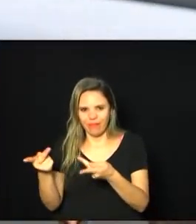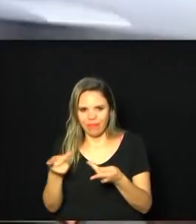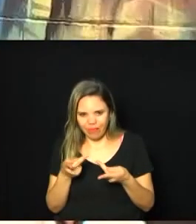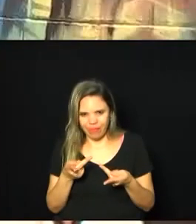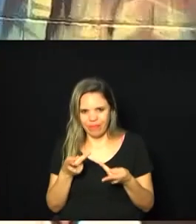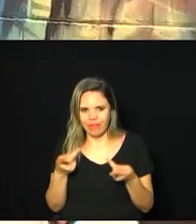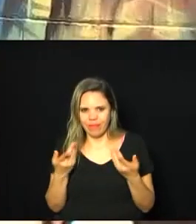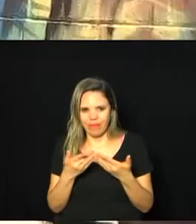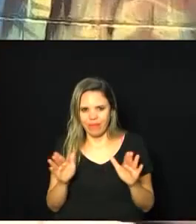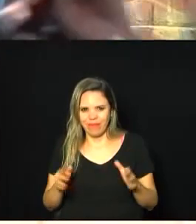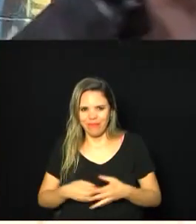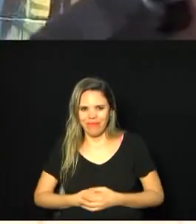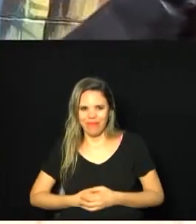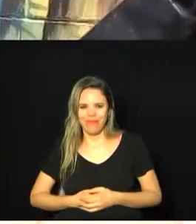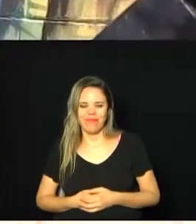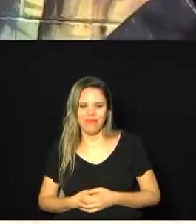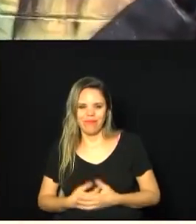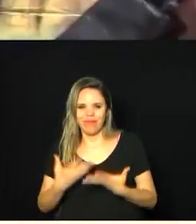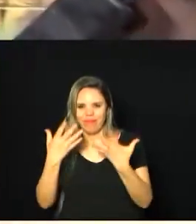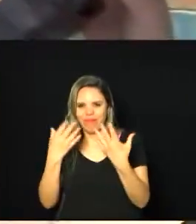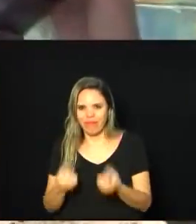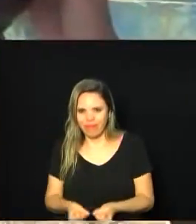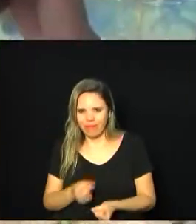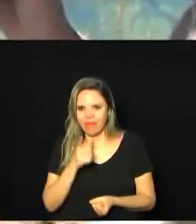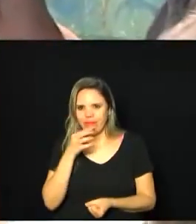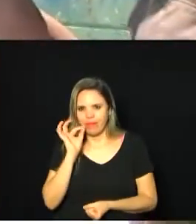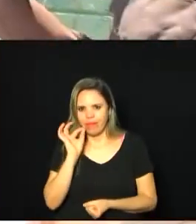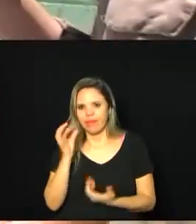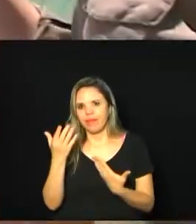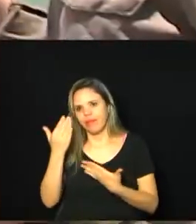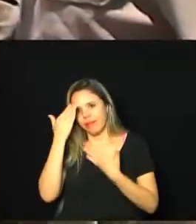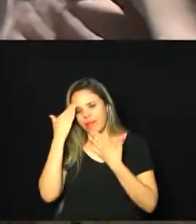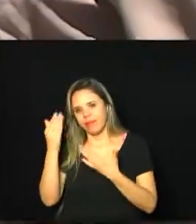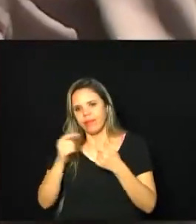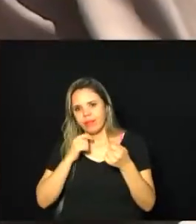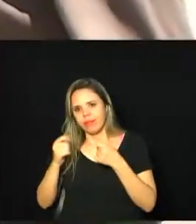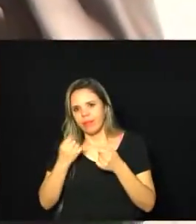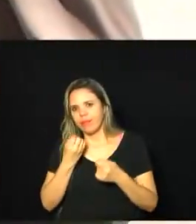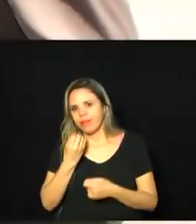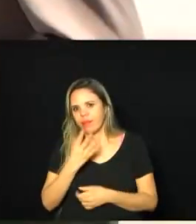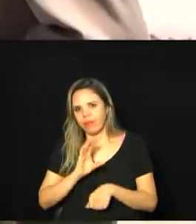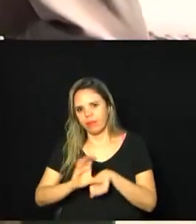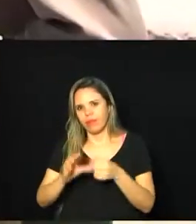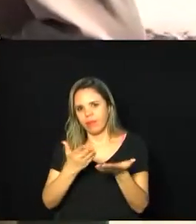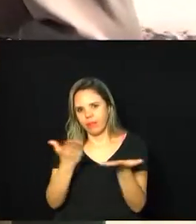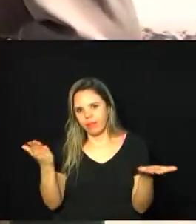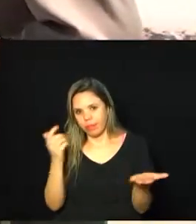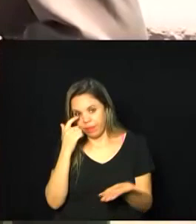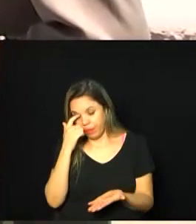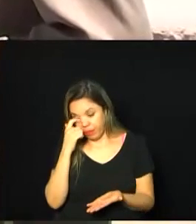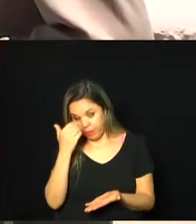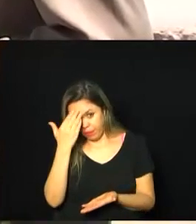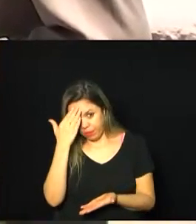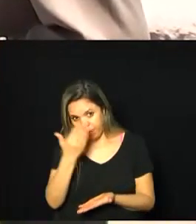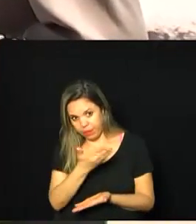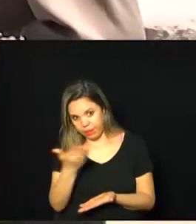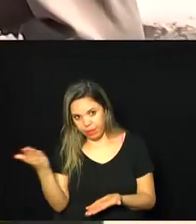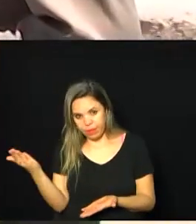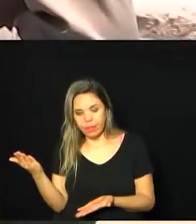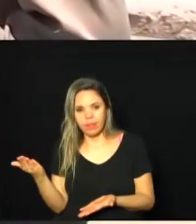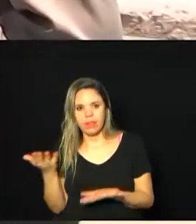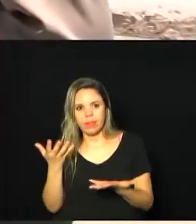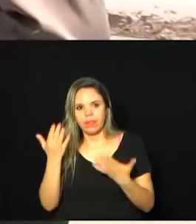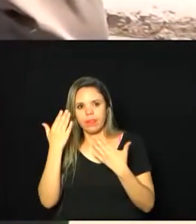de braços abertos. Eu vou aceitar essa água e esse café. André, obrigada pela entrevista, um bom curso para você. Obrigado e